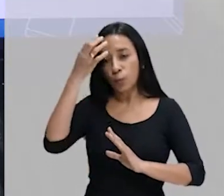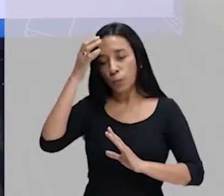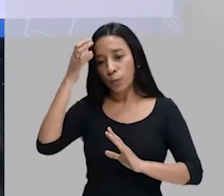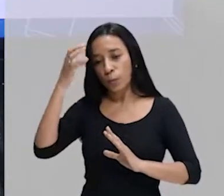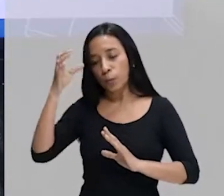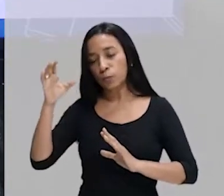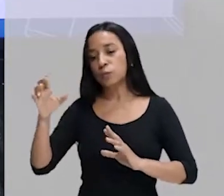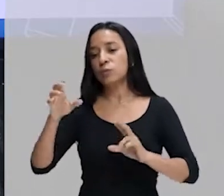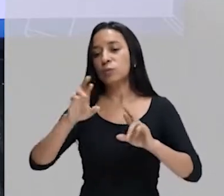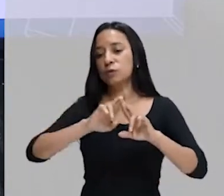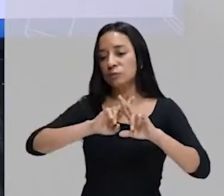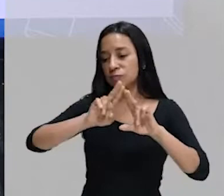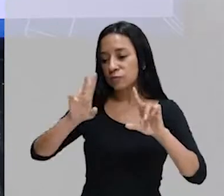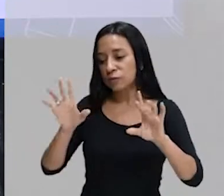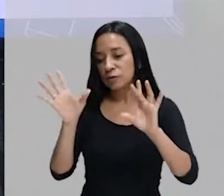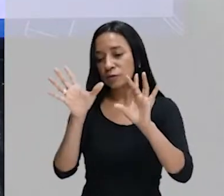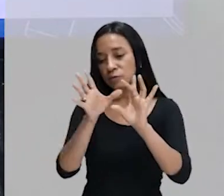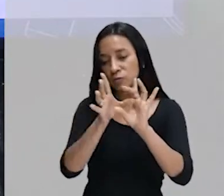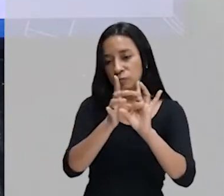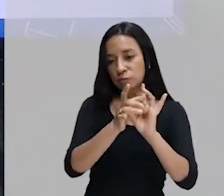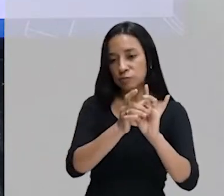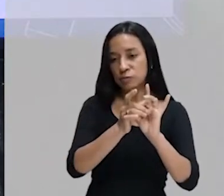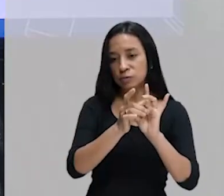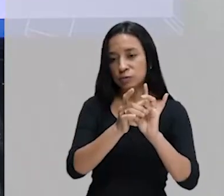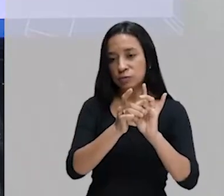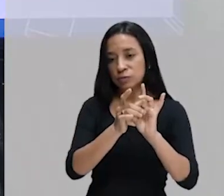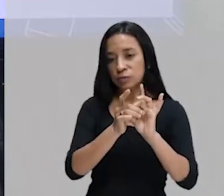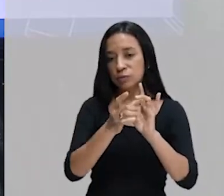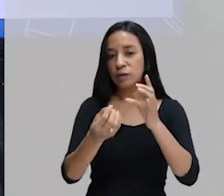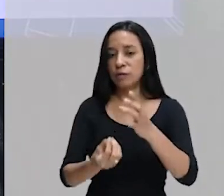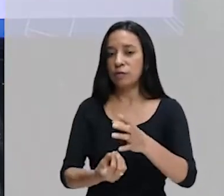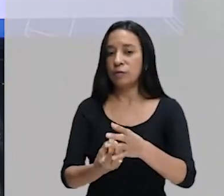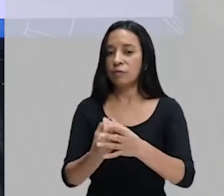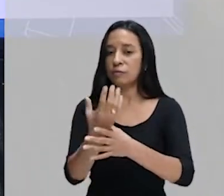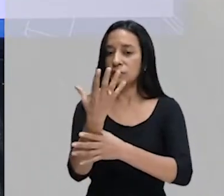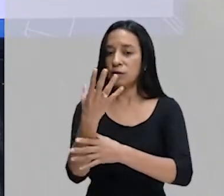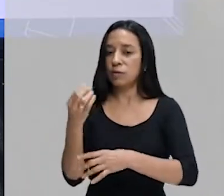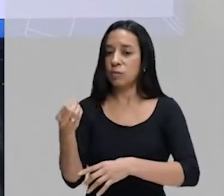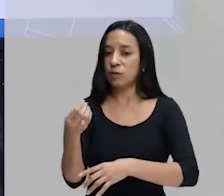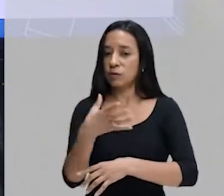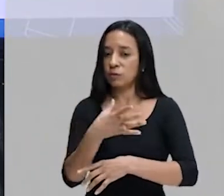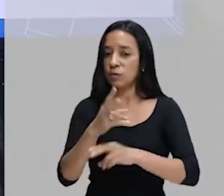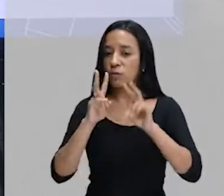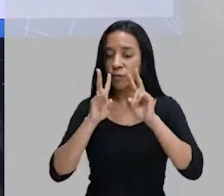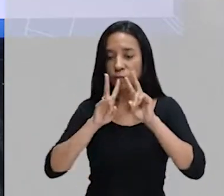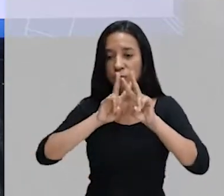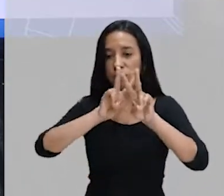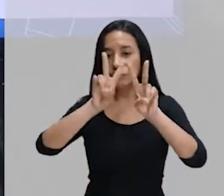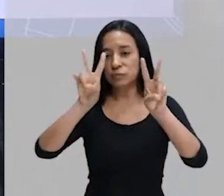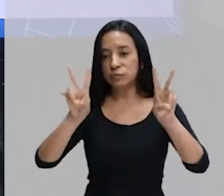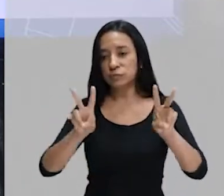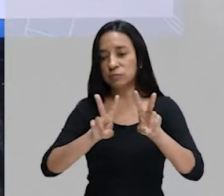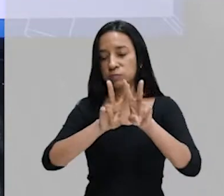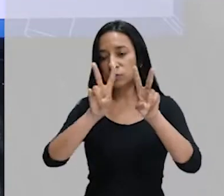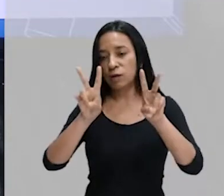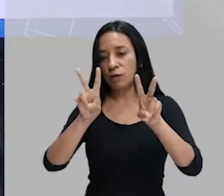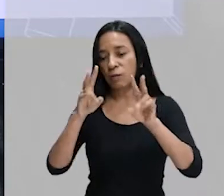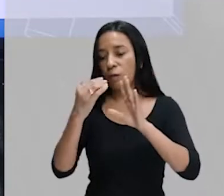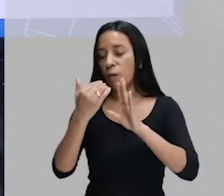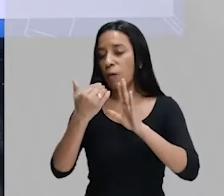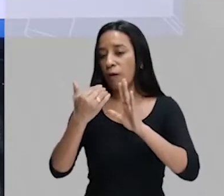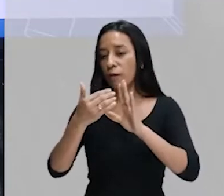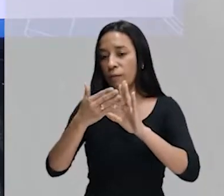distintas se uniram na América, tá? Para dar origem a ter uma nova visão, né? Uma nova proposta